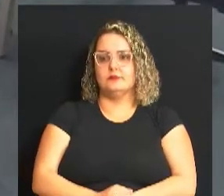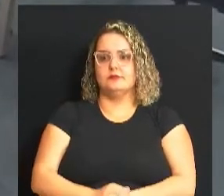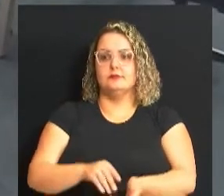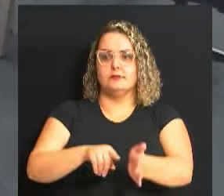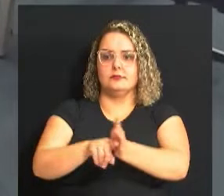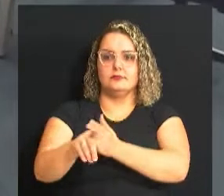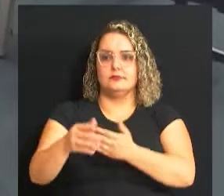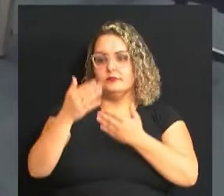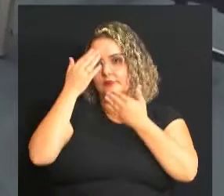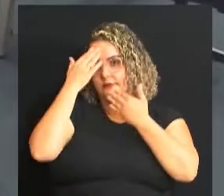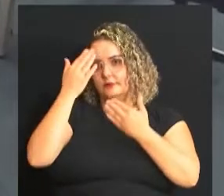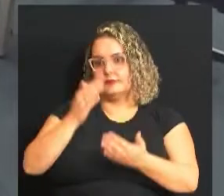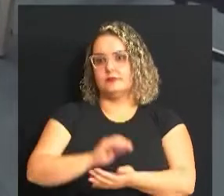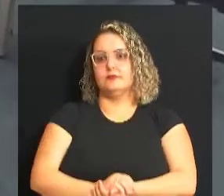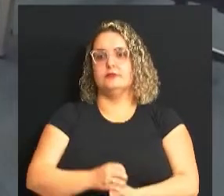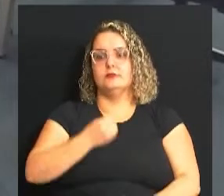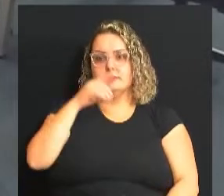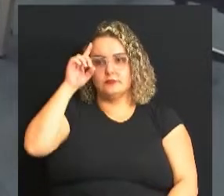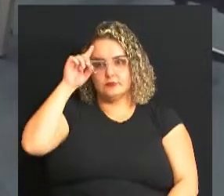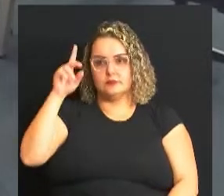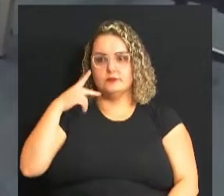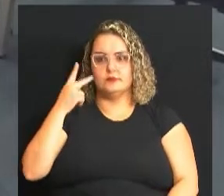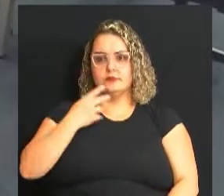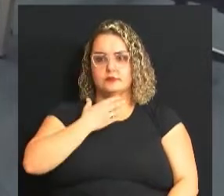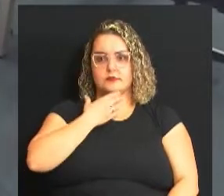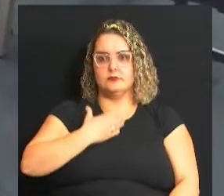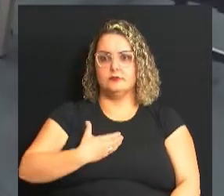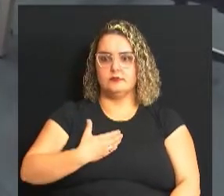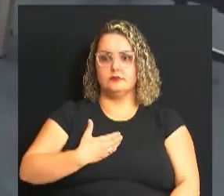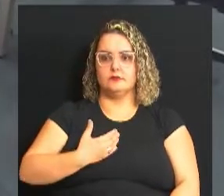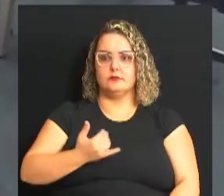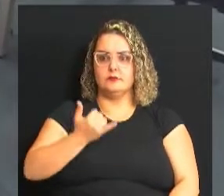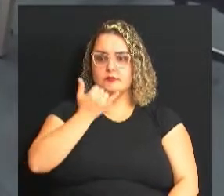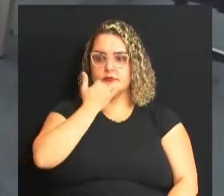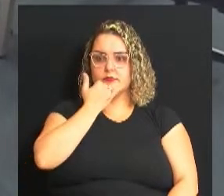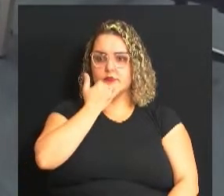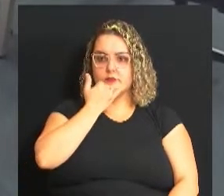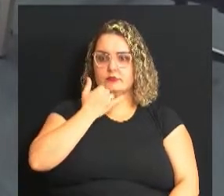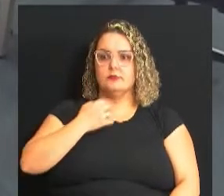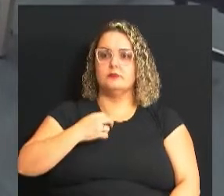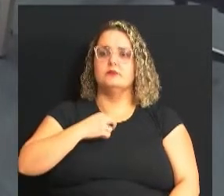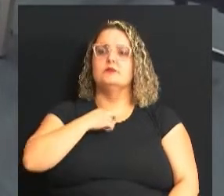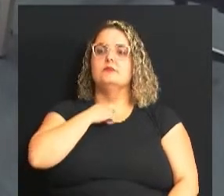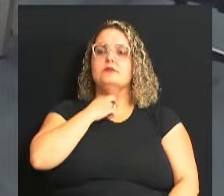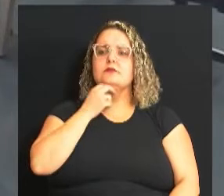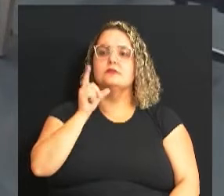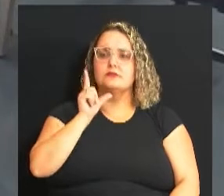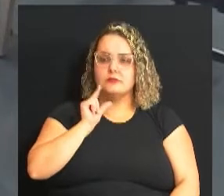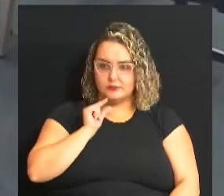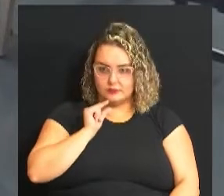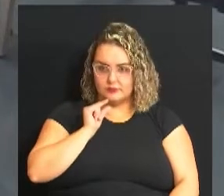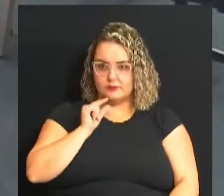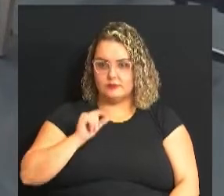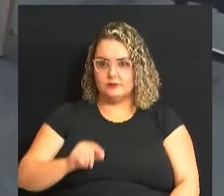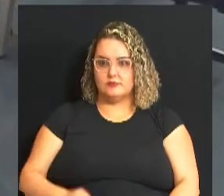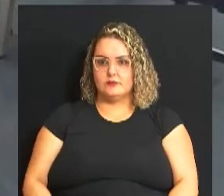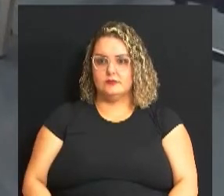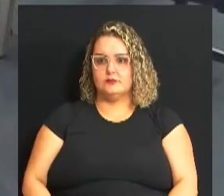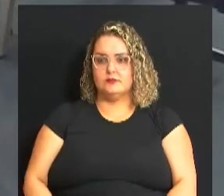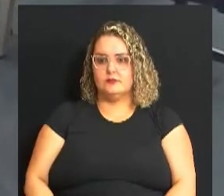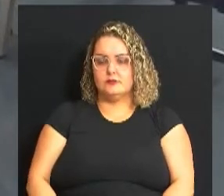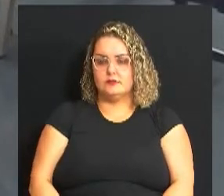Muito obrigado. Bom dia, vereador Carmo. Desculpe. Tá. Não, é que eu estou sem voz mesmo.